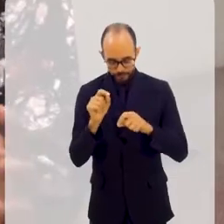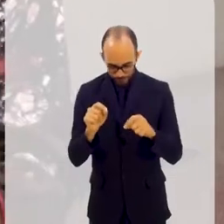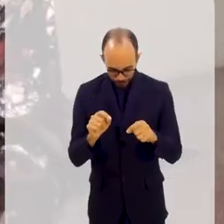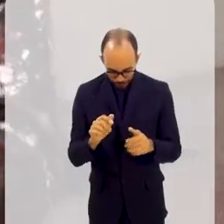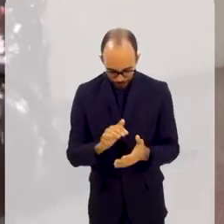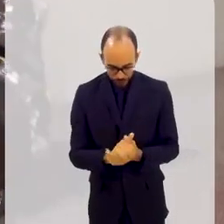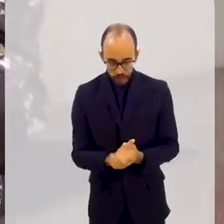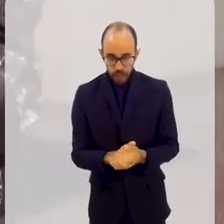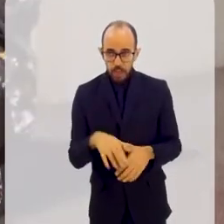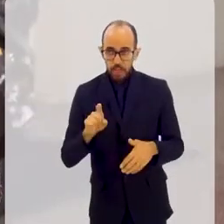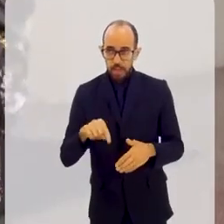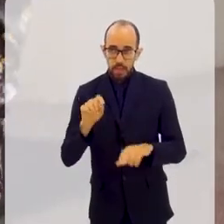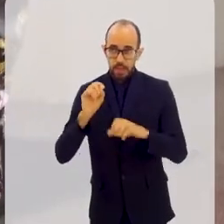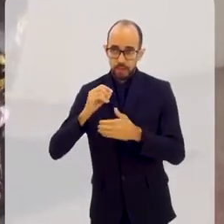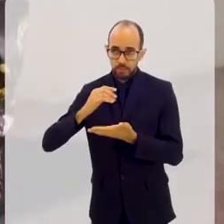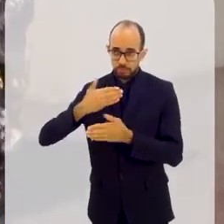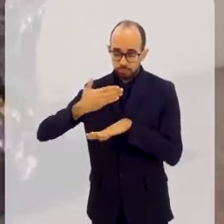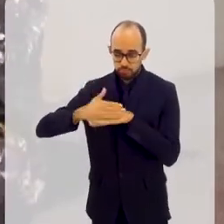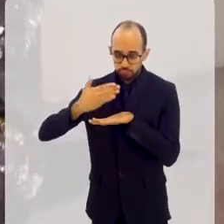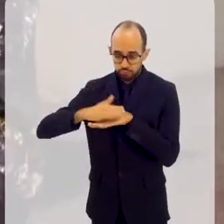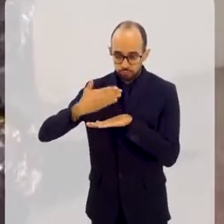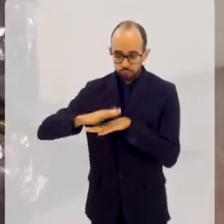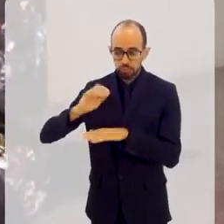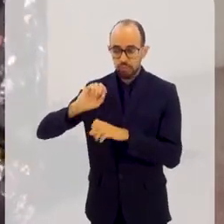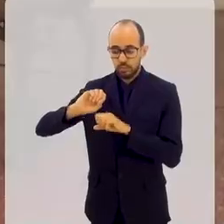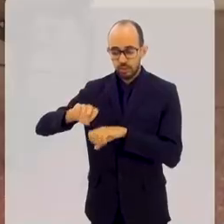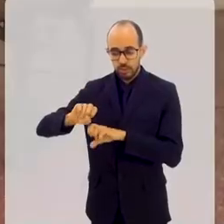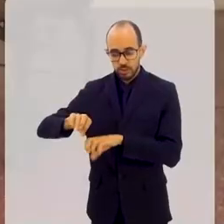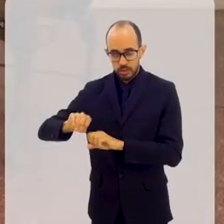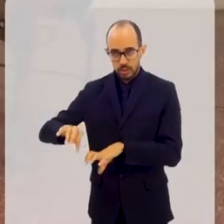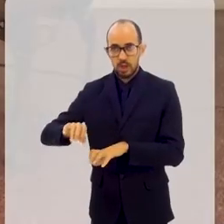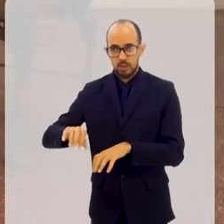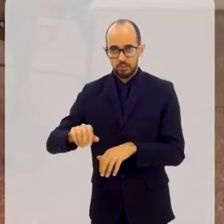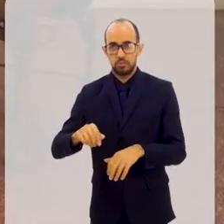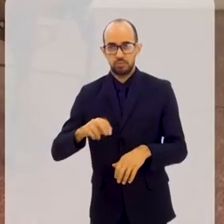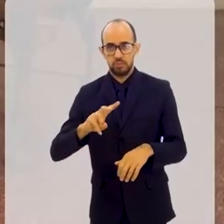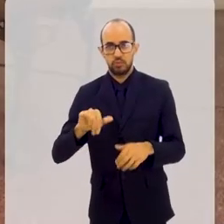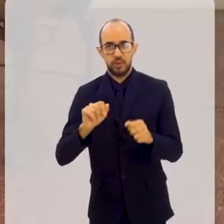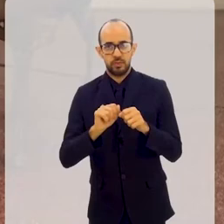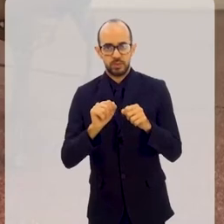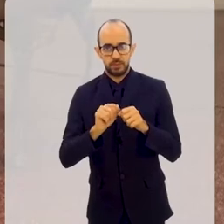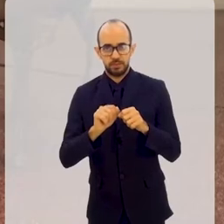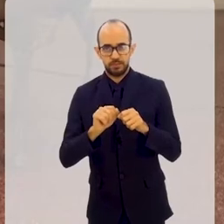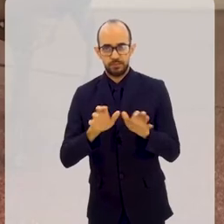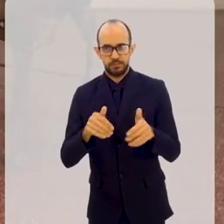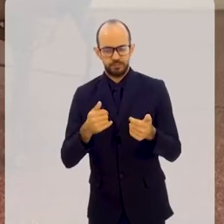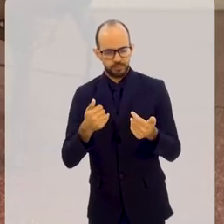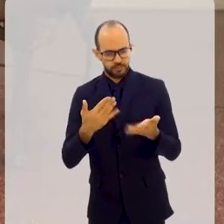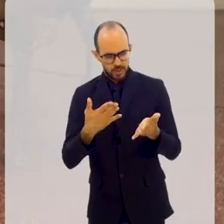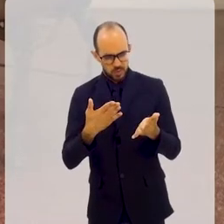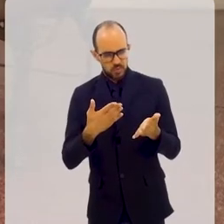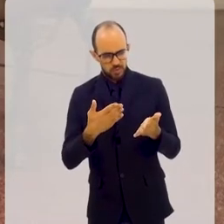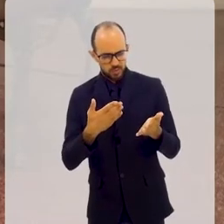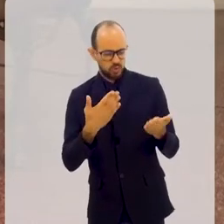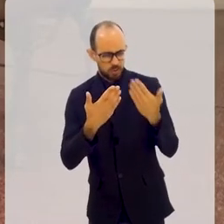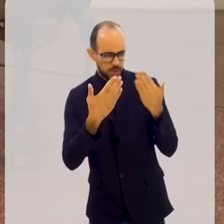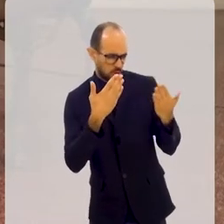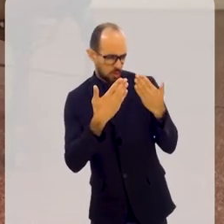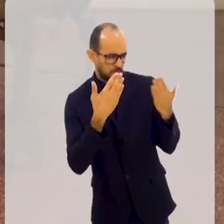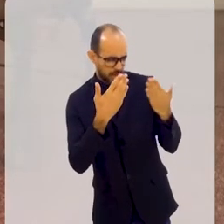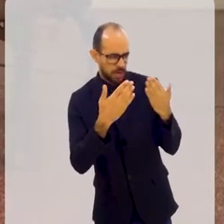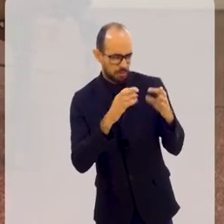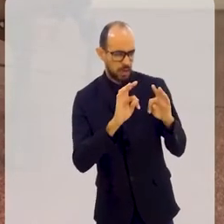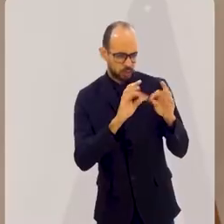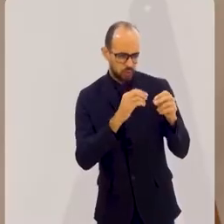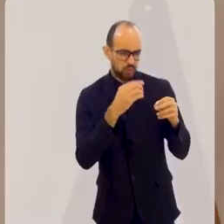a classe que ontem na aula de Lagoa final desse mês aí vão se batizar Então é eu vou usar a comparação para que